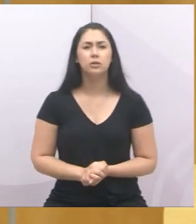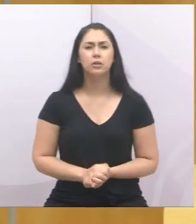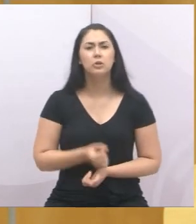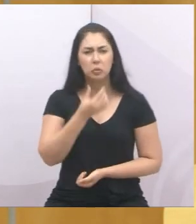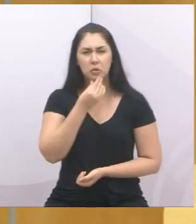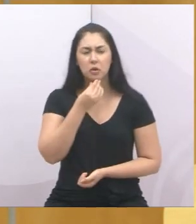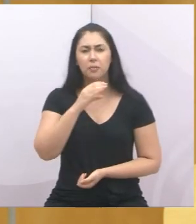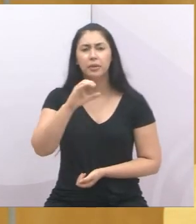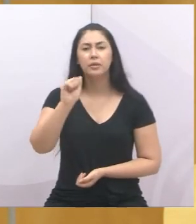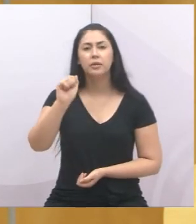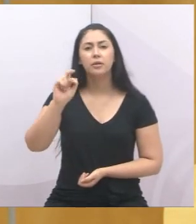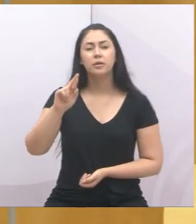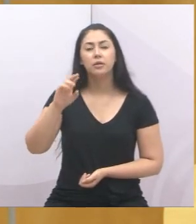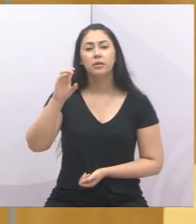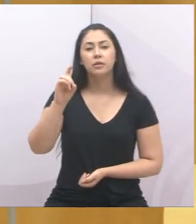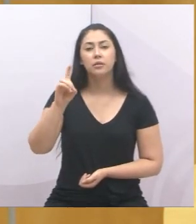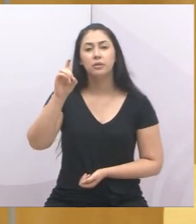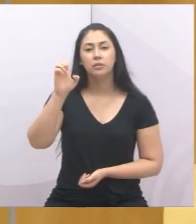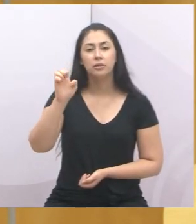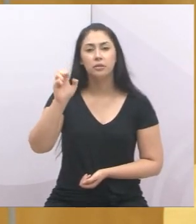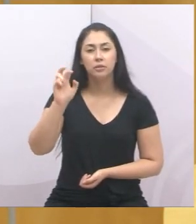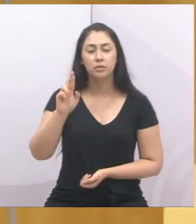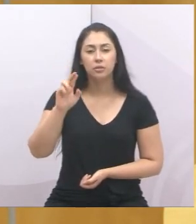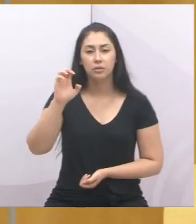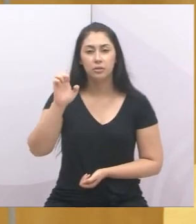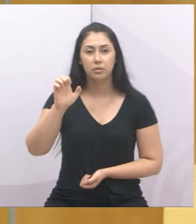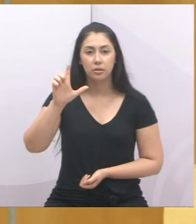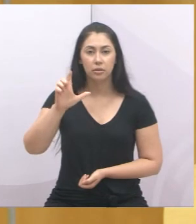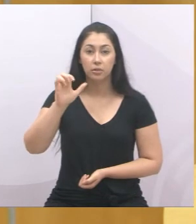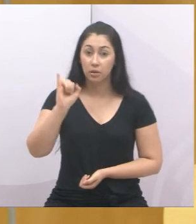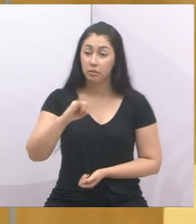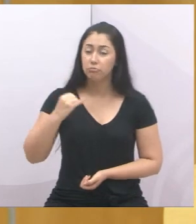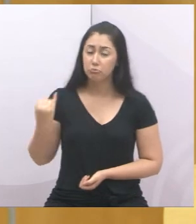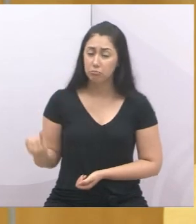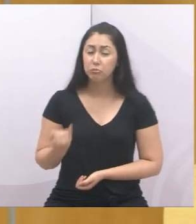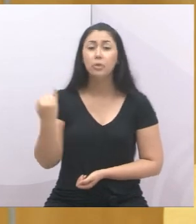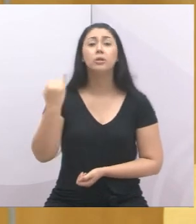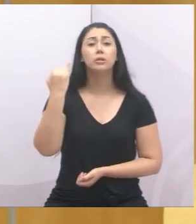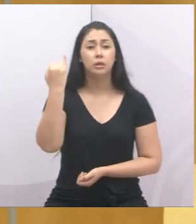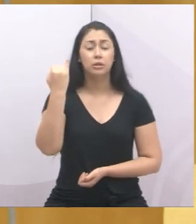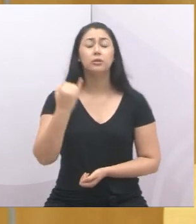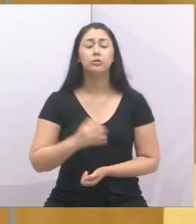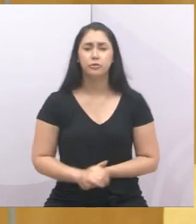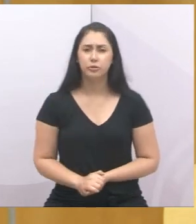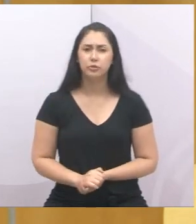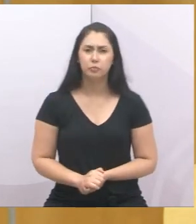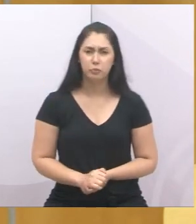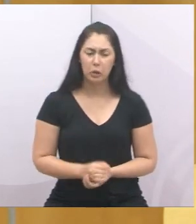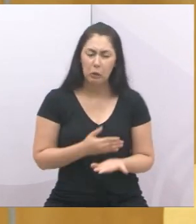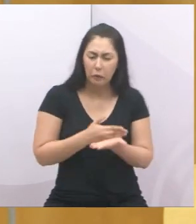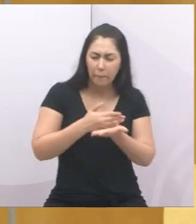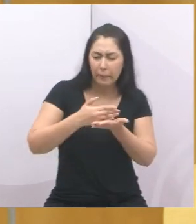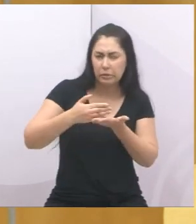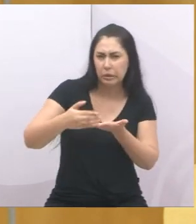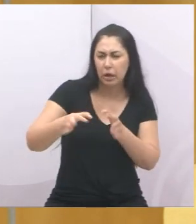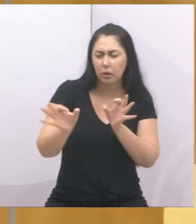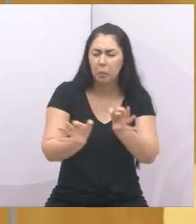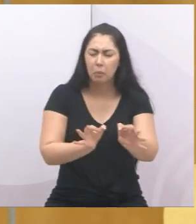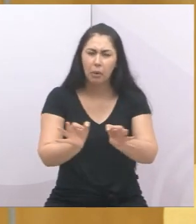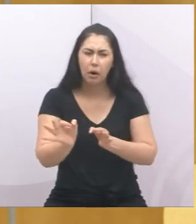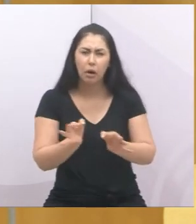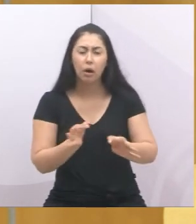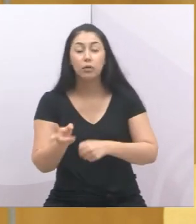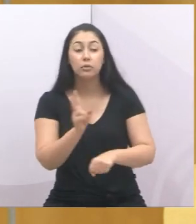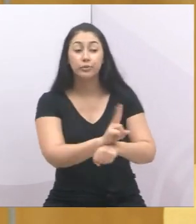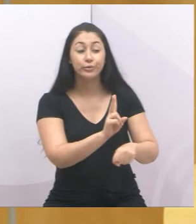Frederico Carderelli foi importante nessa obra e nessa edificação desse projeto que cuida